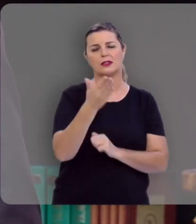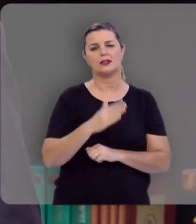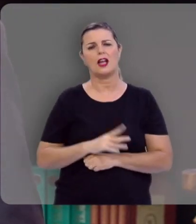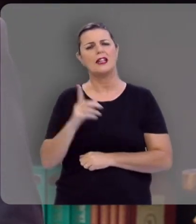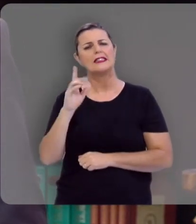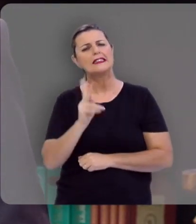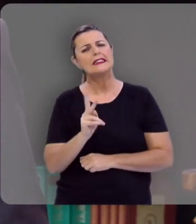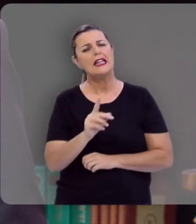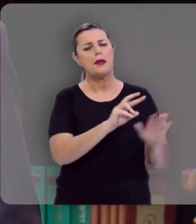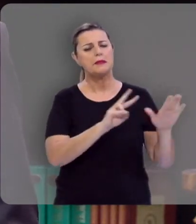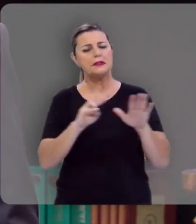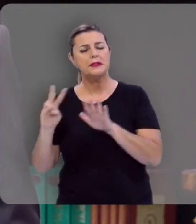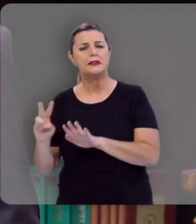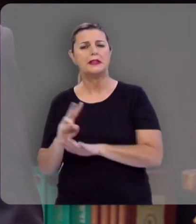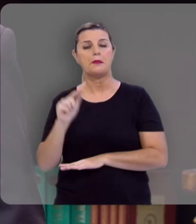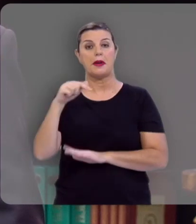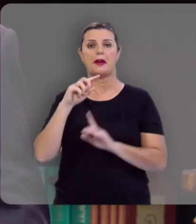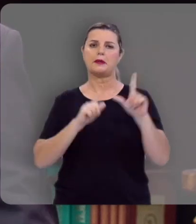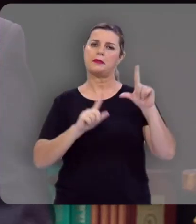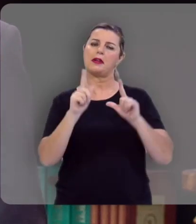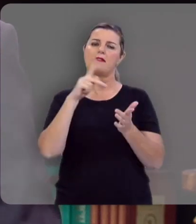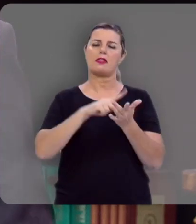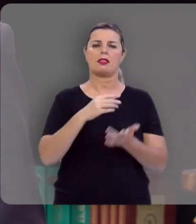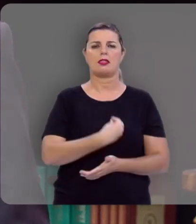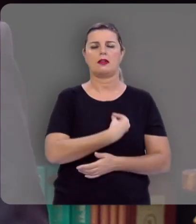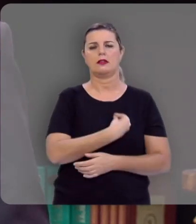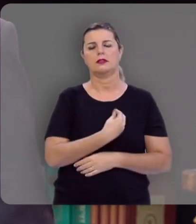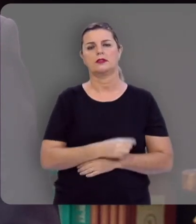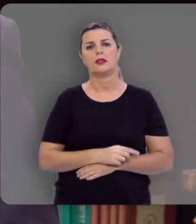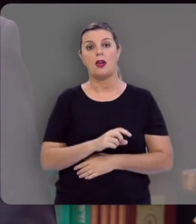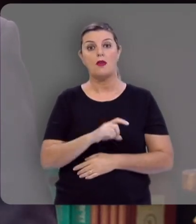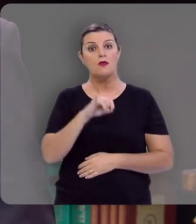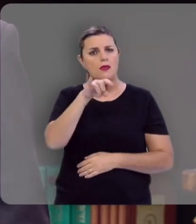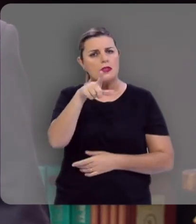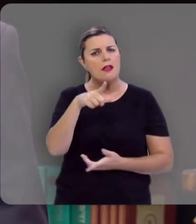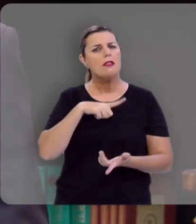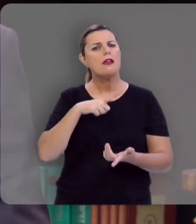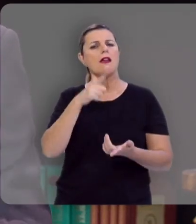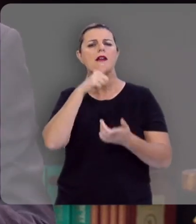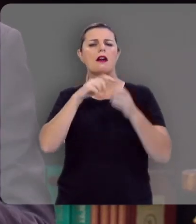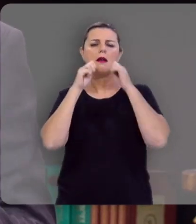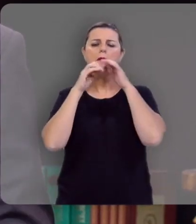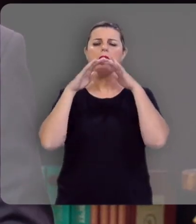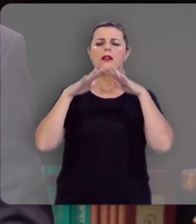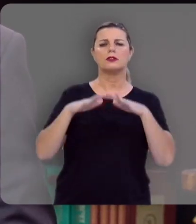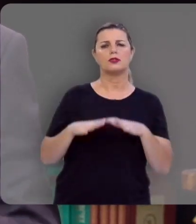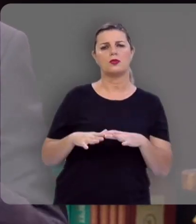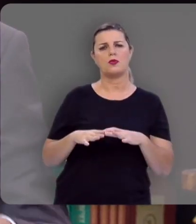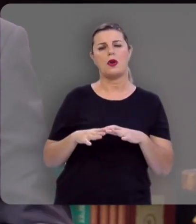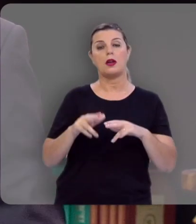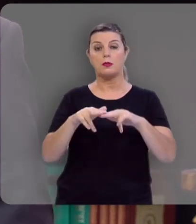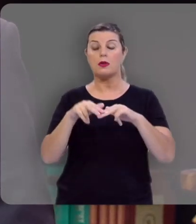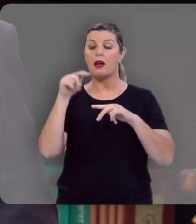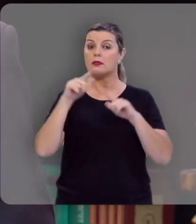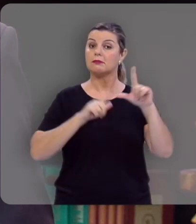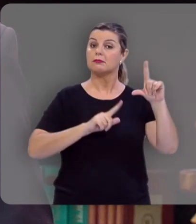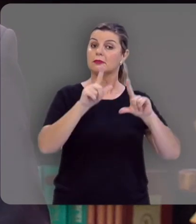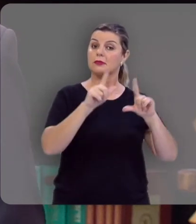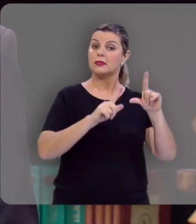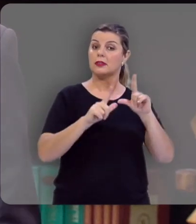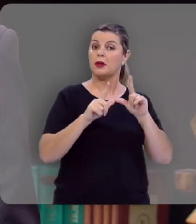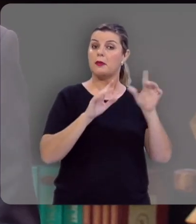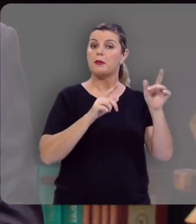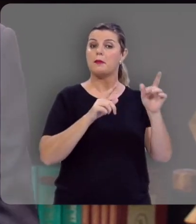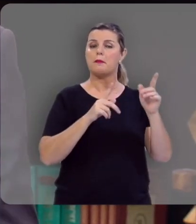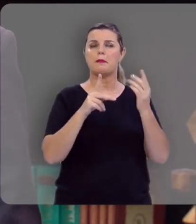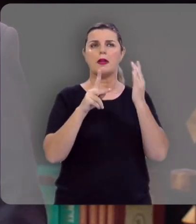você todas as semanas aqui no nosso programa Verdade e Vida. Se você tem sido abençoado por esse programa, que é um programa